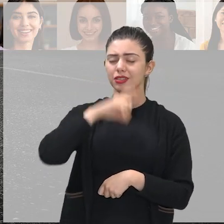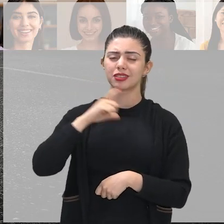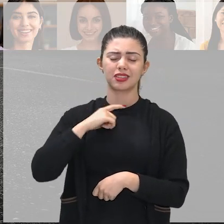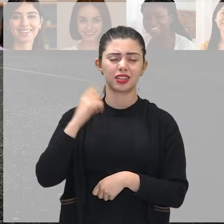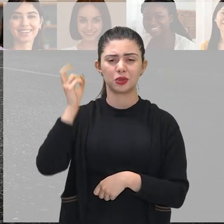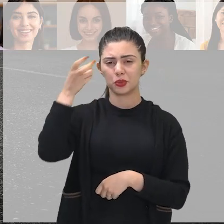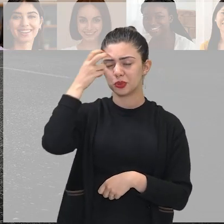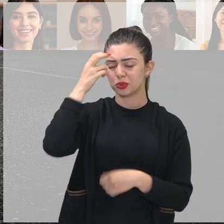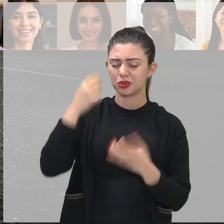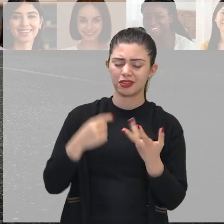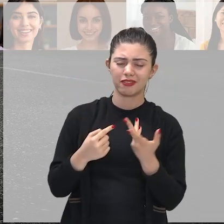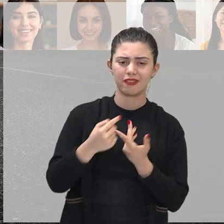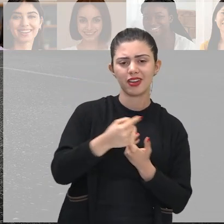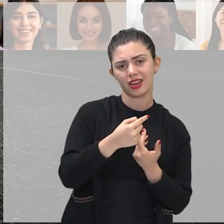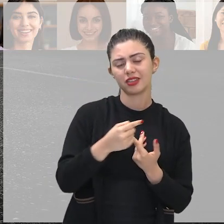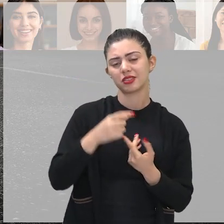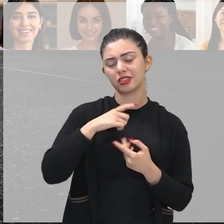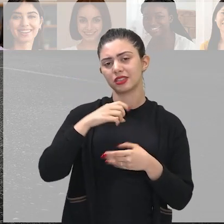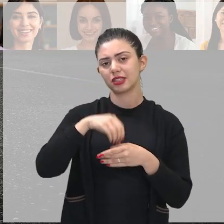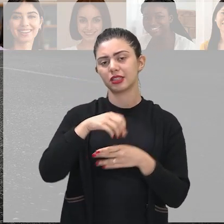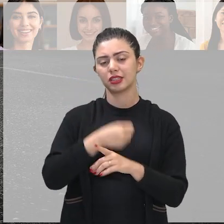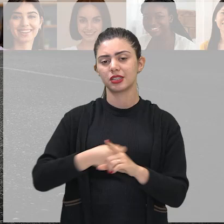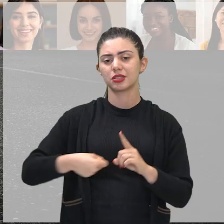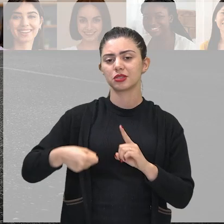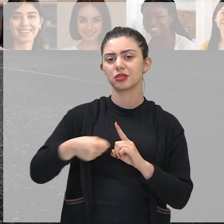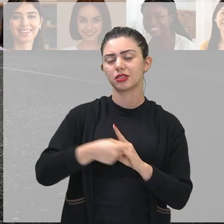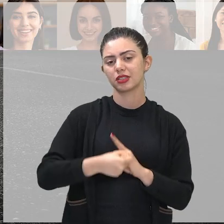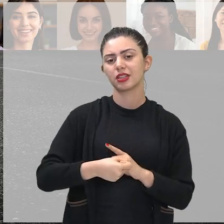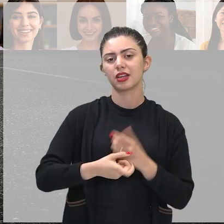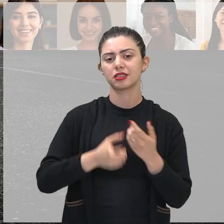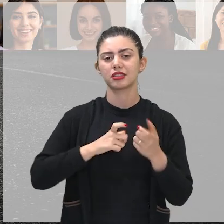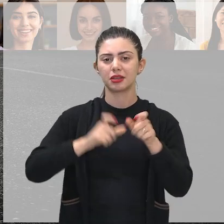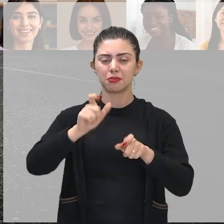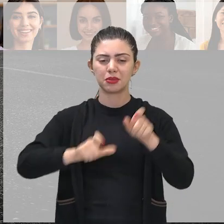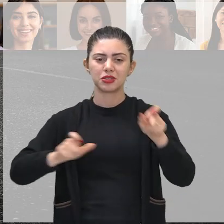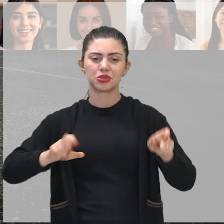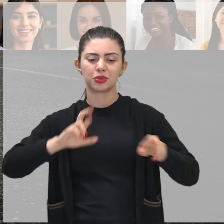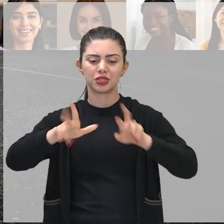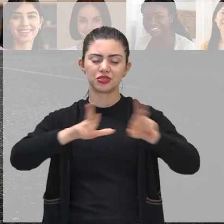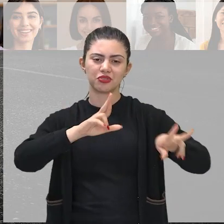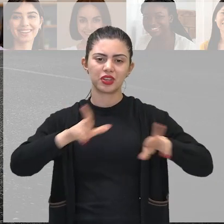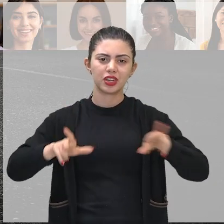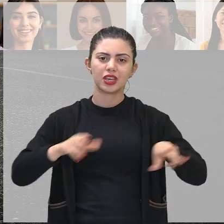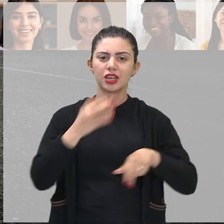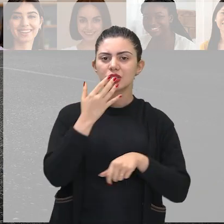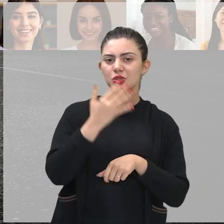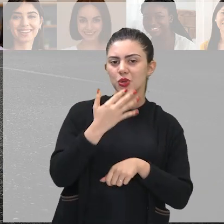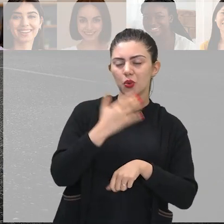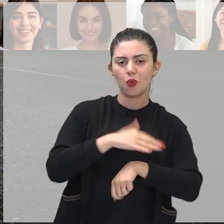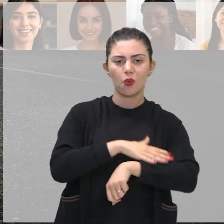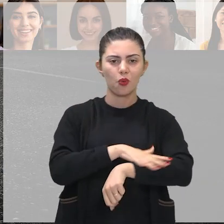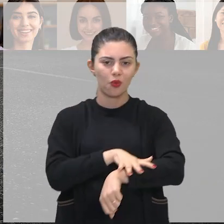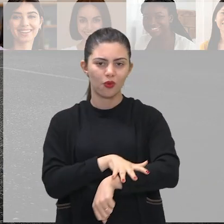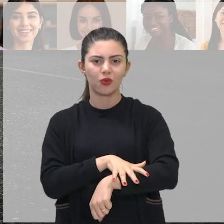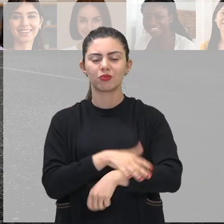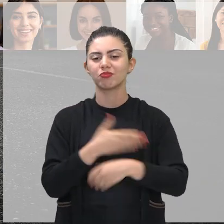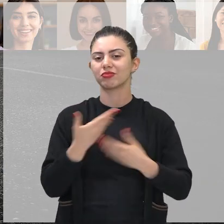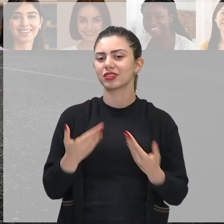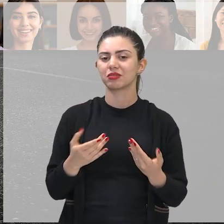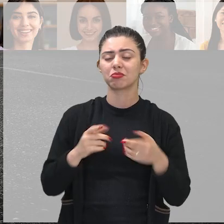do diálogo nessa sociedade cheia de caras, cores, jeitos,